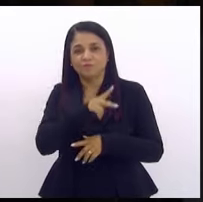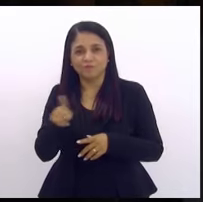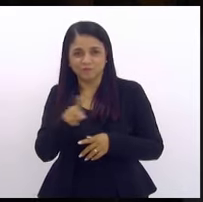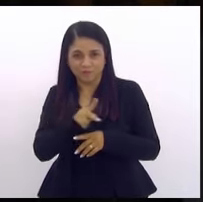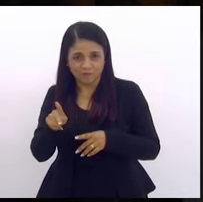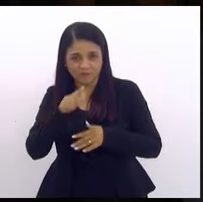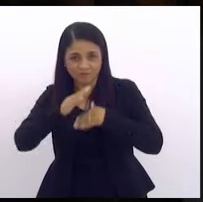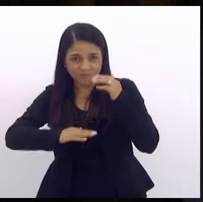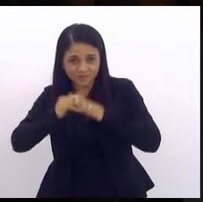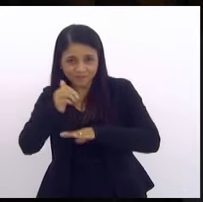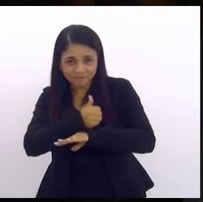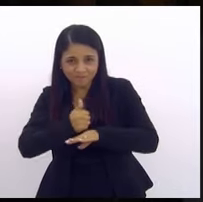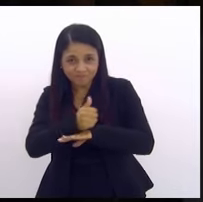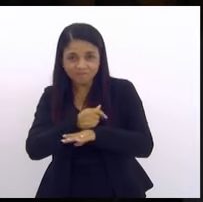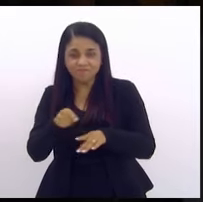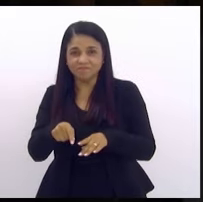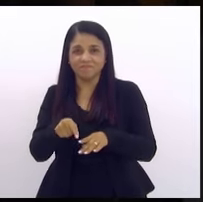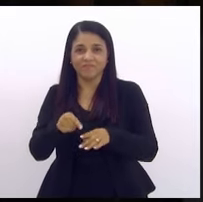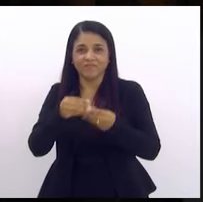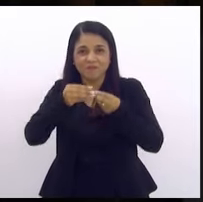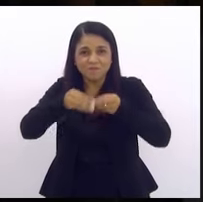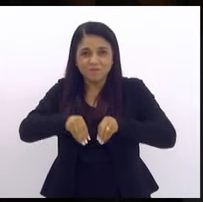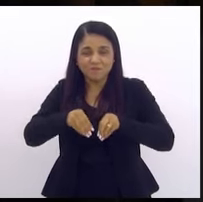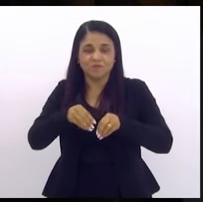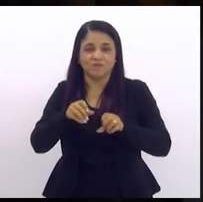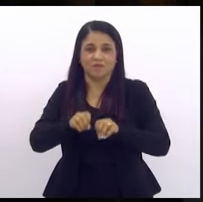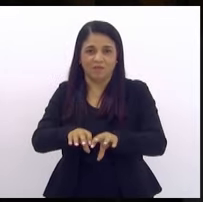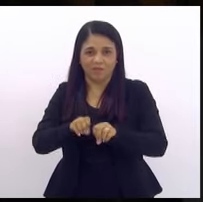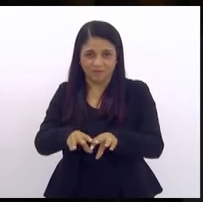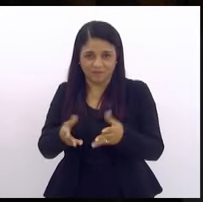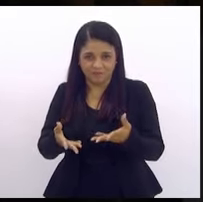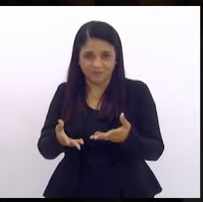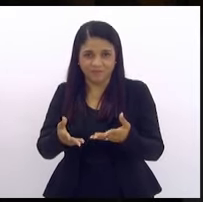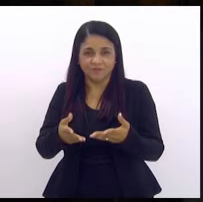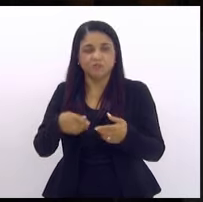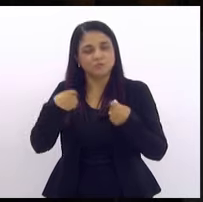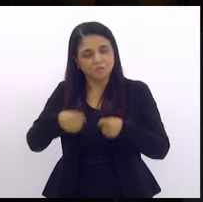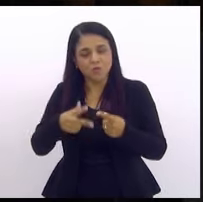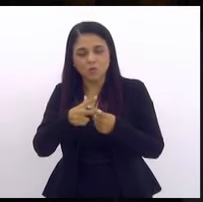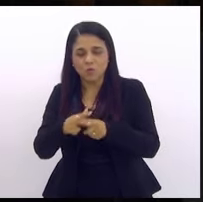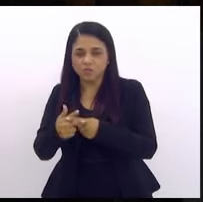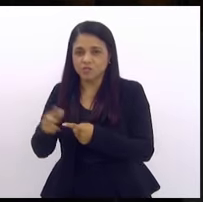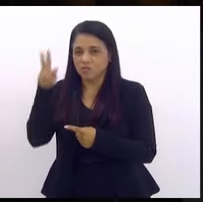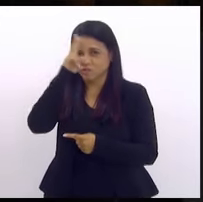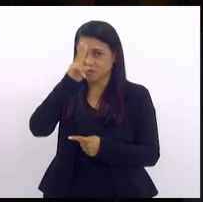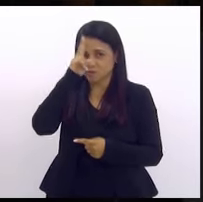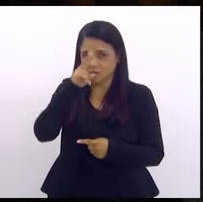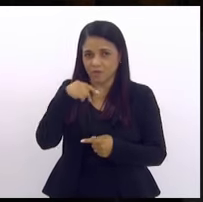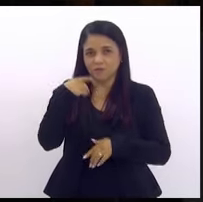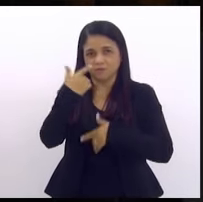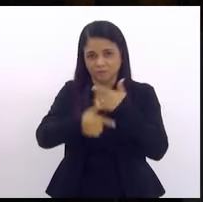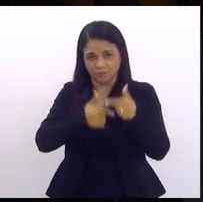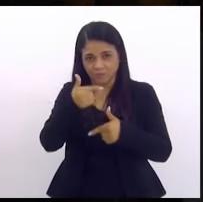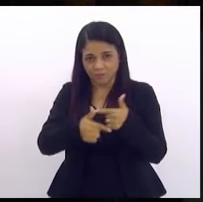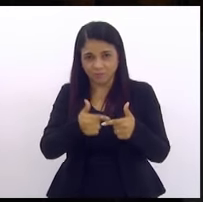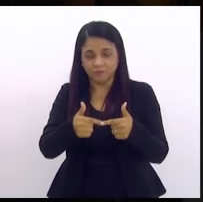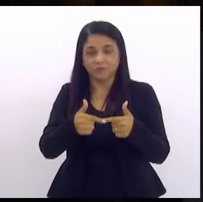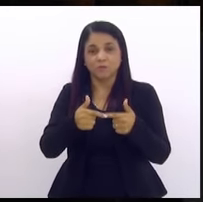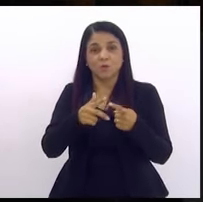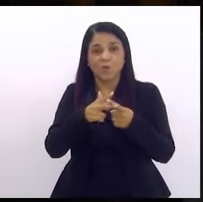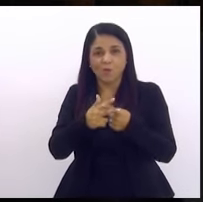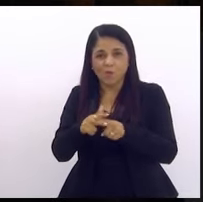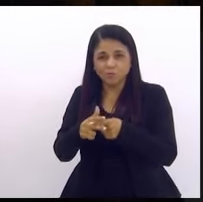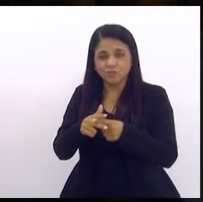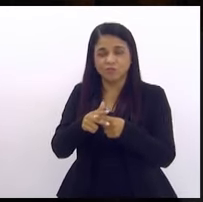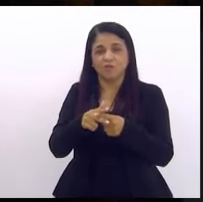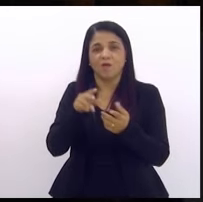empenhados para corrigir essa injustiça, essa distorção histórica com esses trabalhadores. Quando a gente corrige uma injustiça dessa,